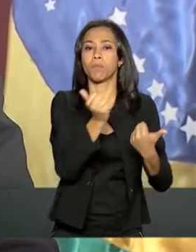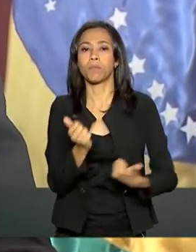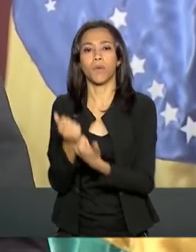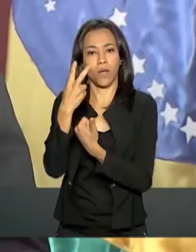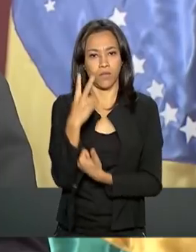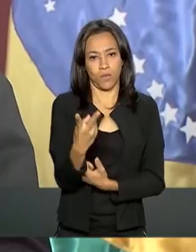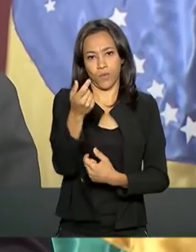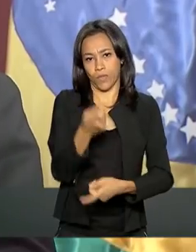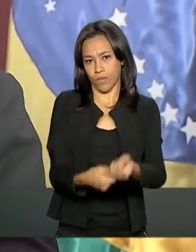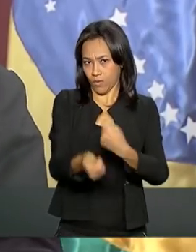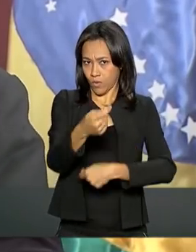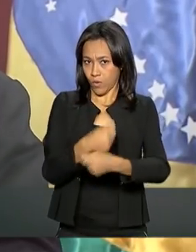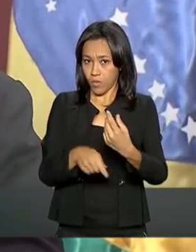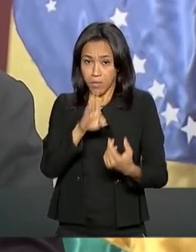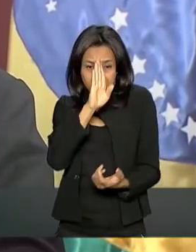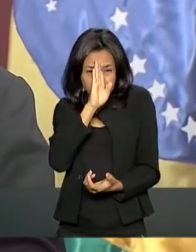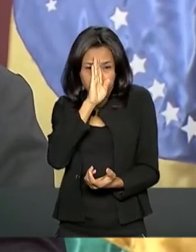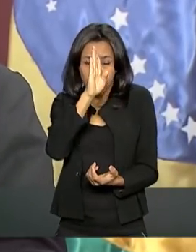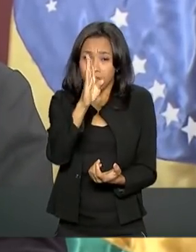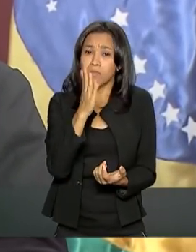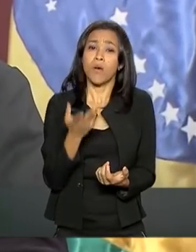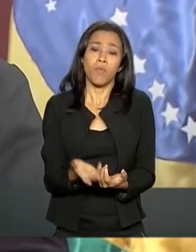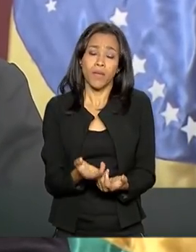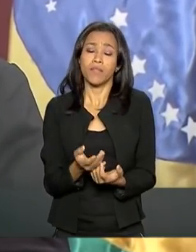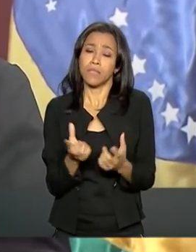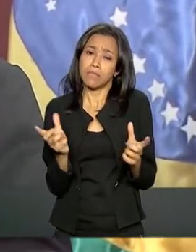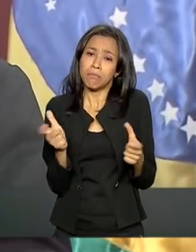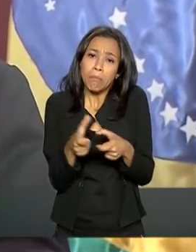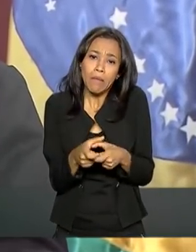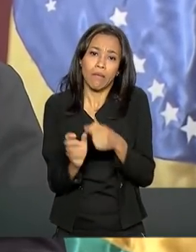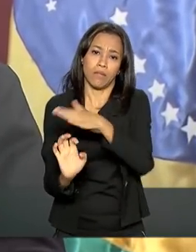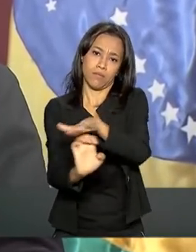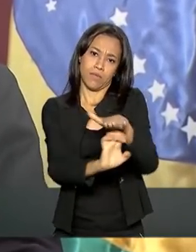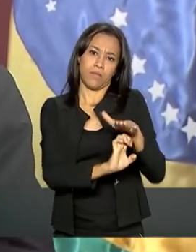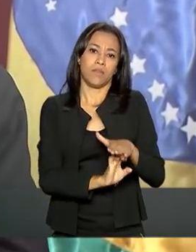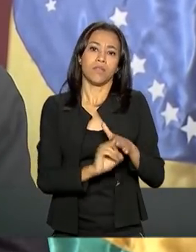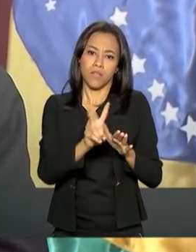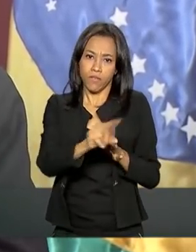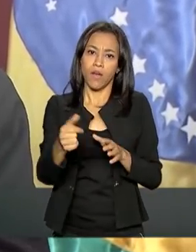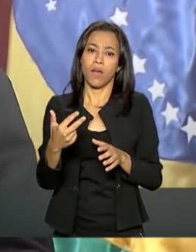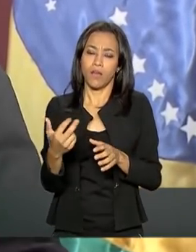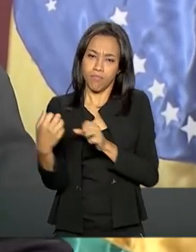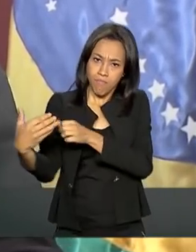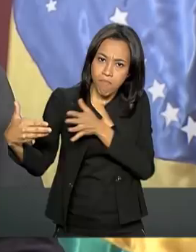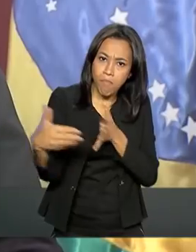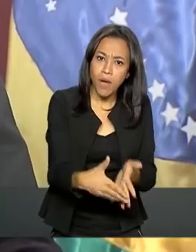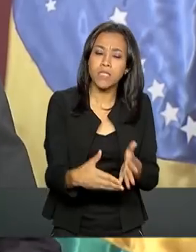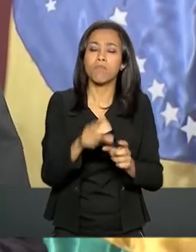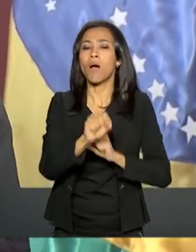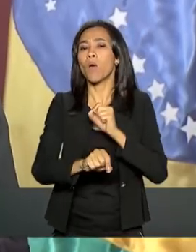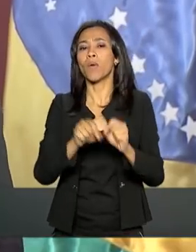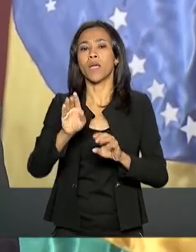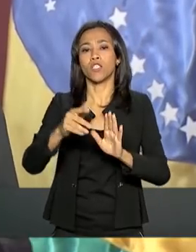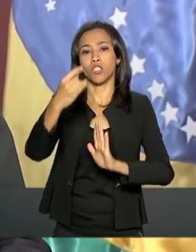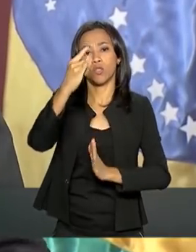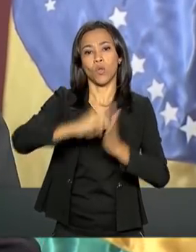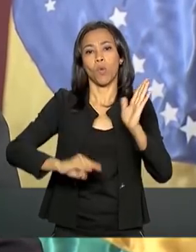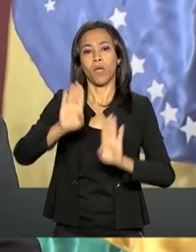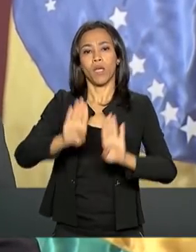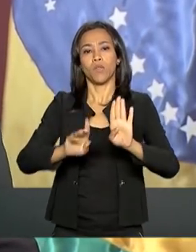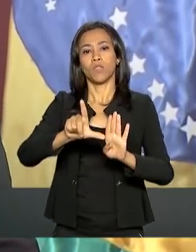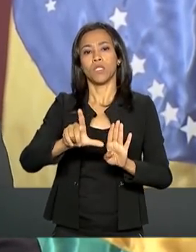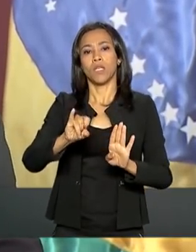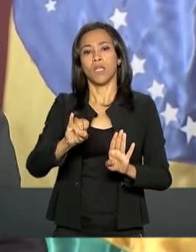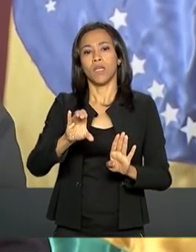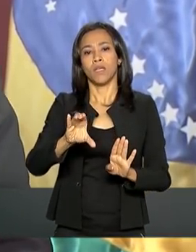economias, mas especialmente as pequenas e medianas empresas, que vão poder participar de licitações públicas,